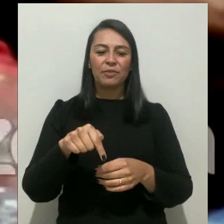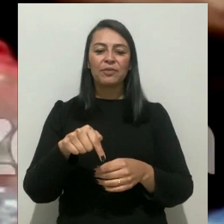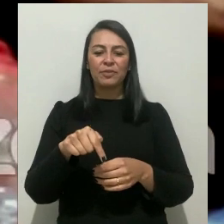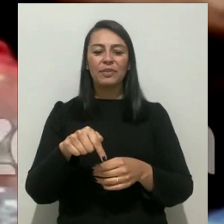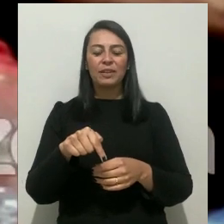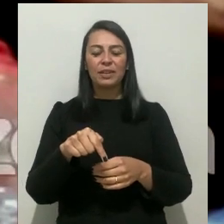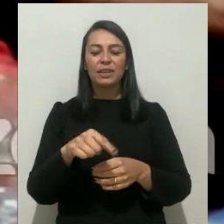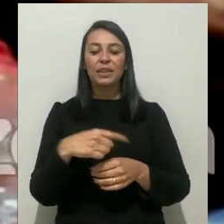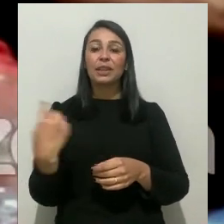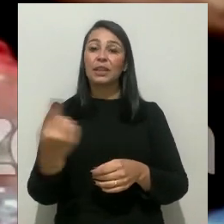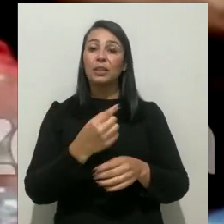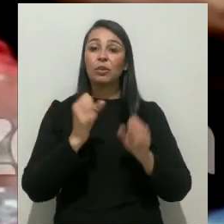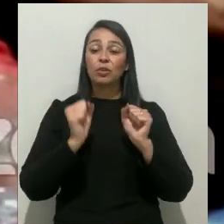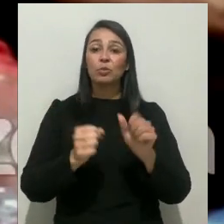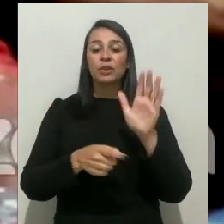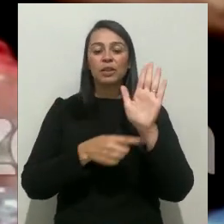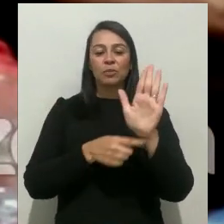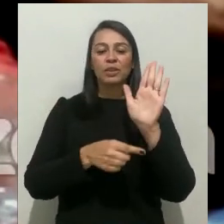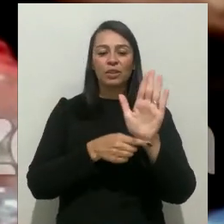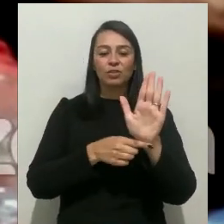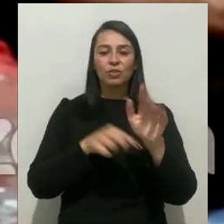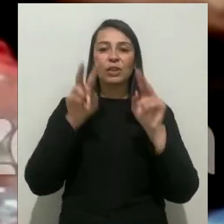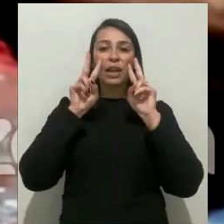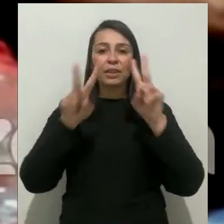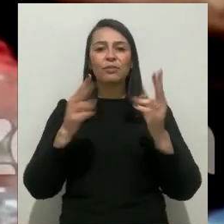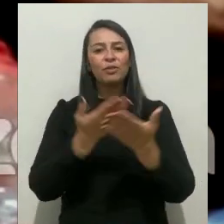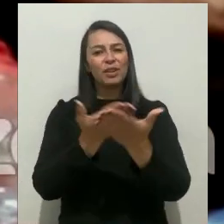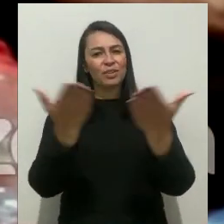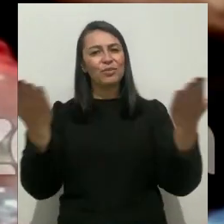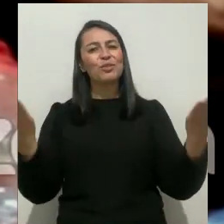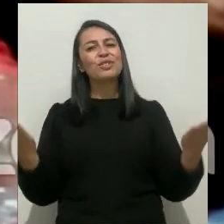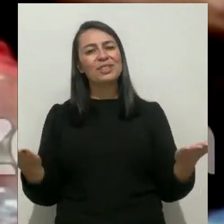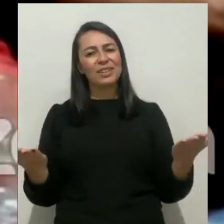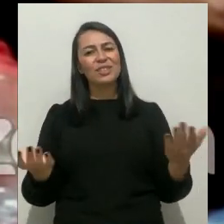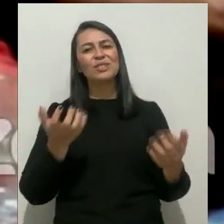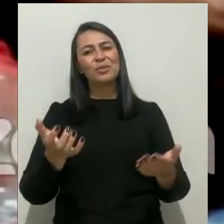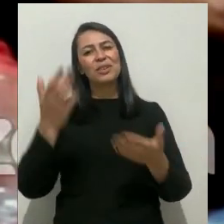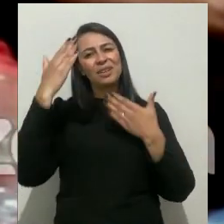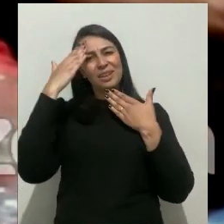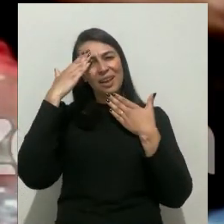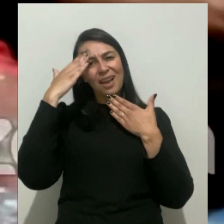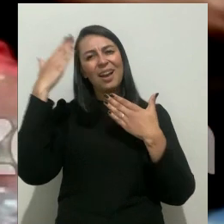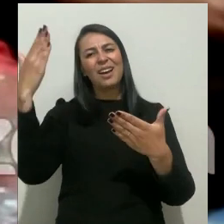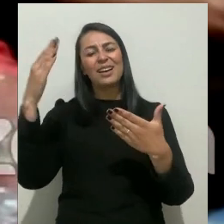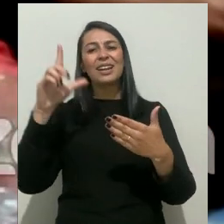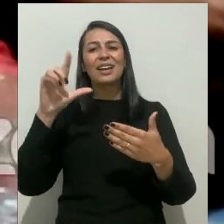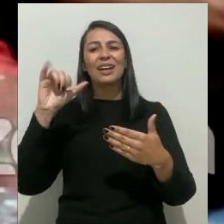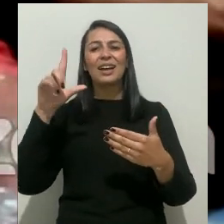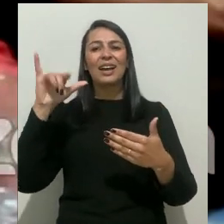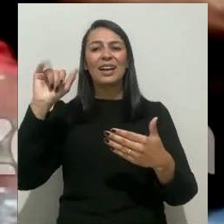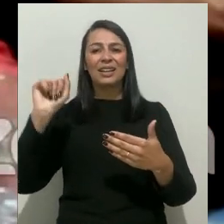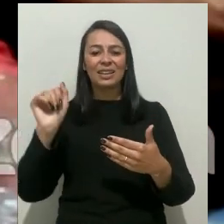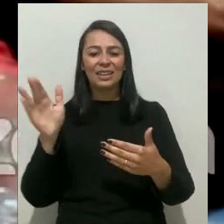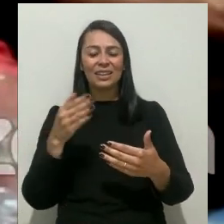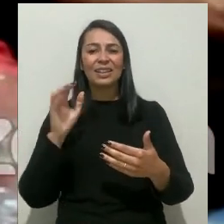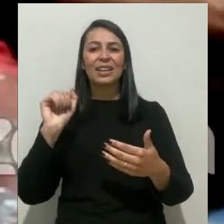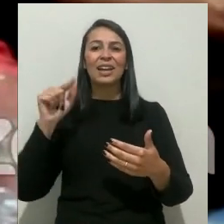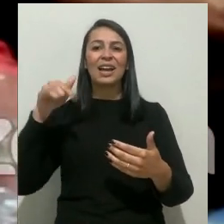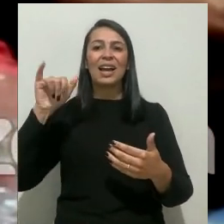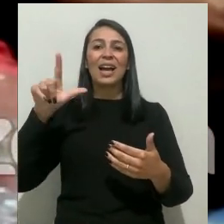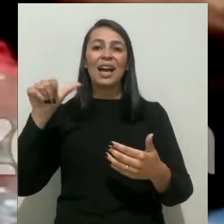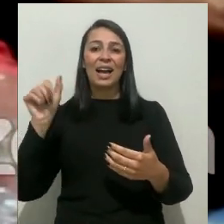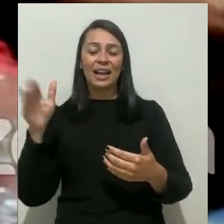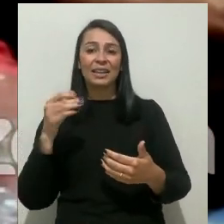honra enorme a gente poder contribuir e ver todos vocês aí. Então, eu queria muito agradecer a Lília, a Áquila, a